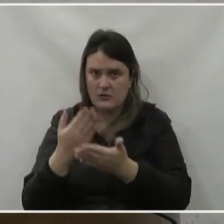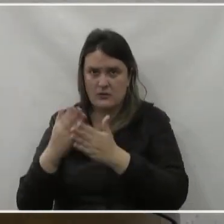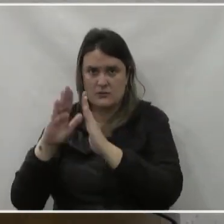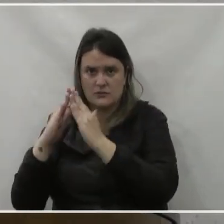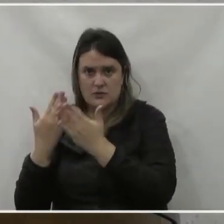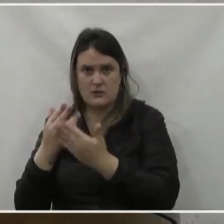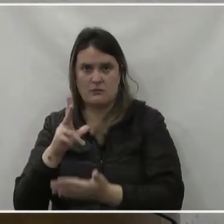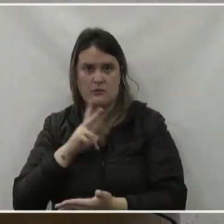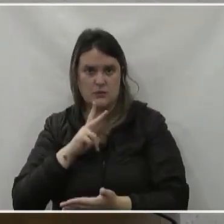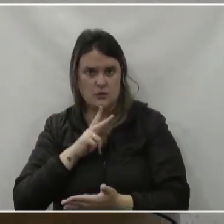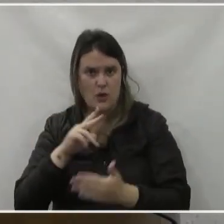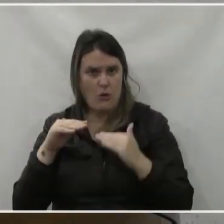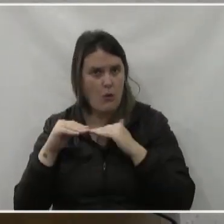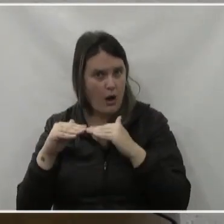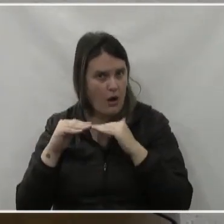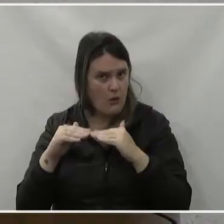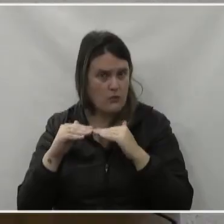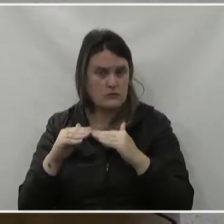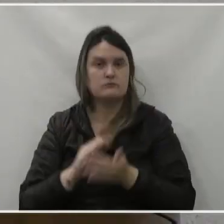escolas particulares?